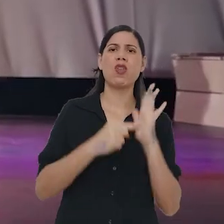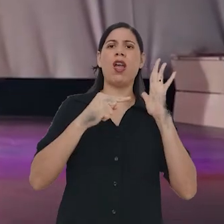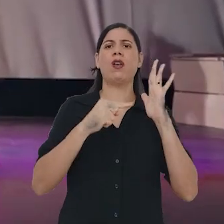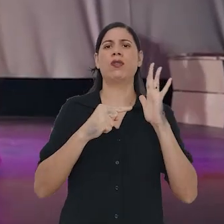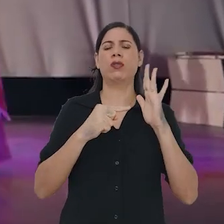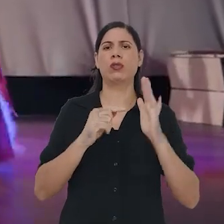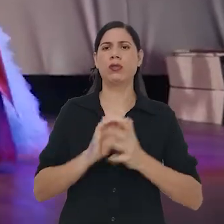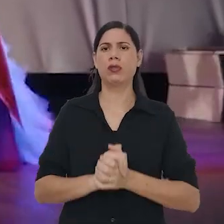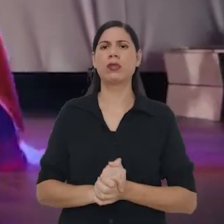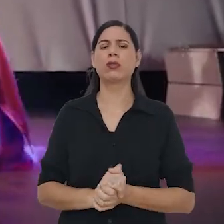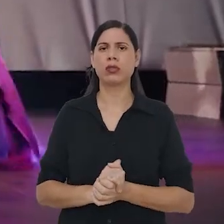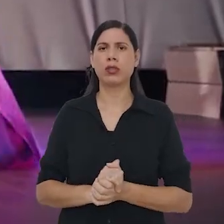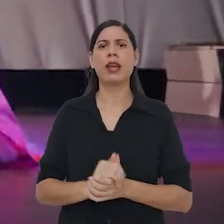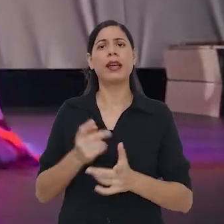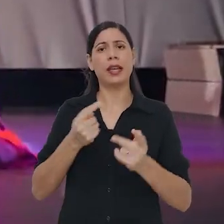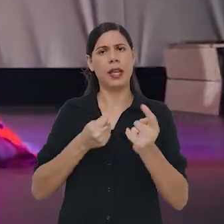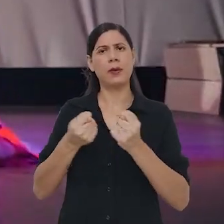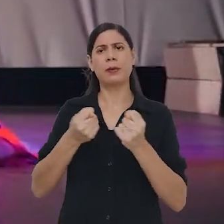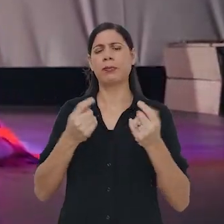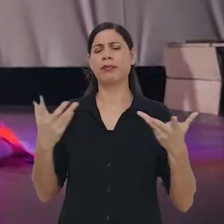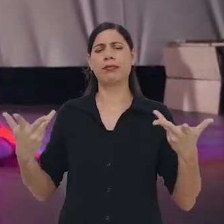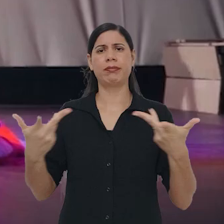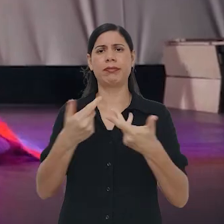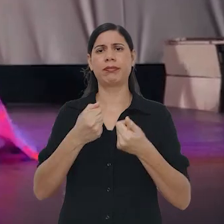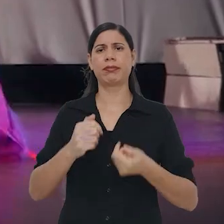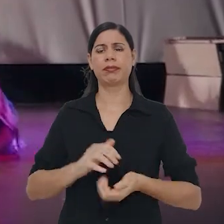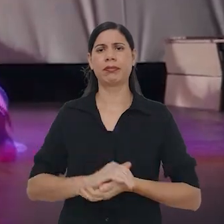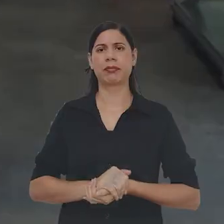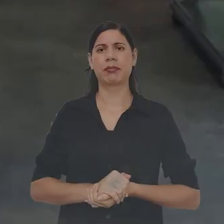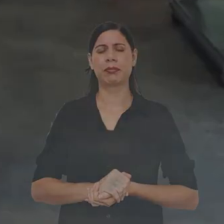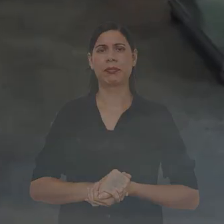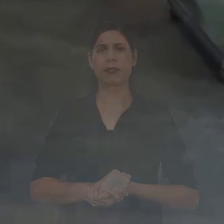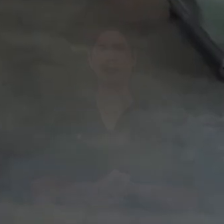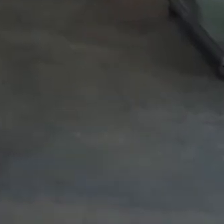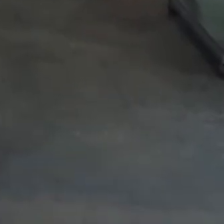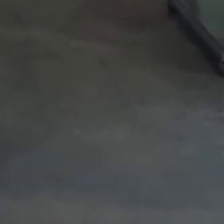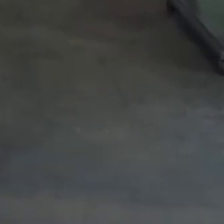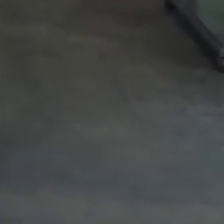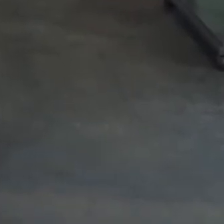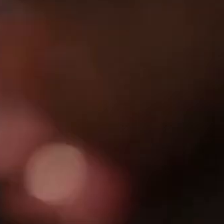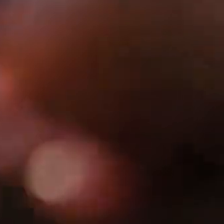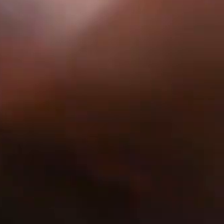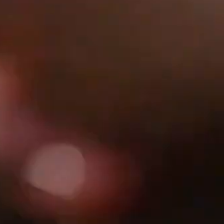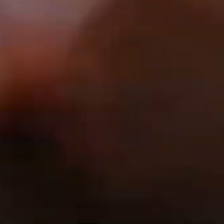faz uma denúncia para a administração pública e é um controle muito eficaz.